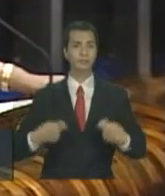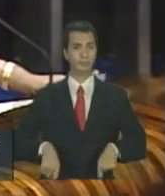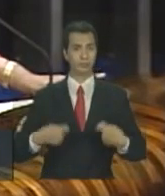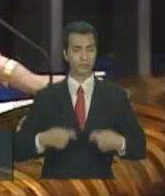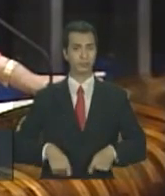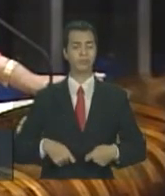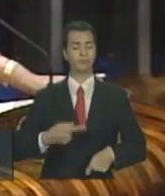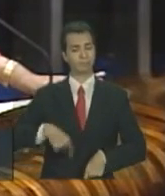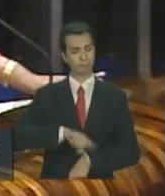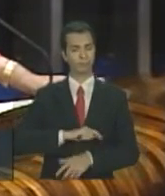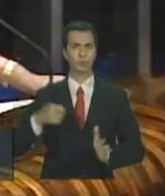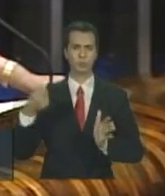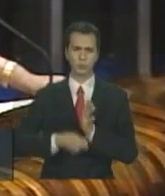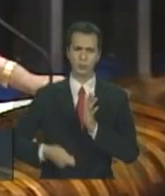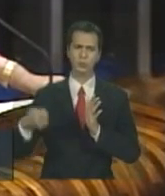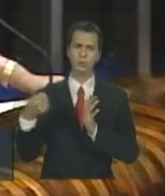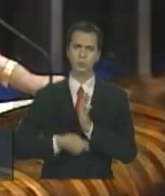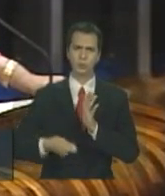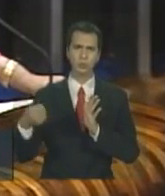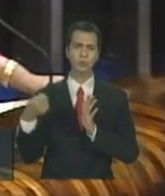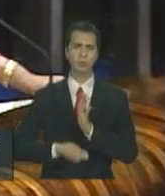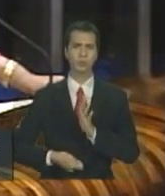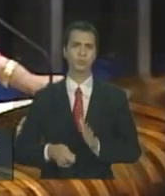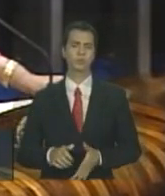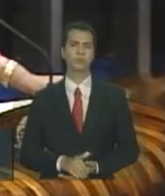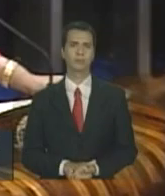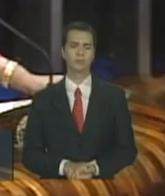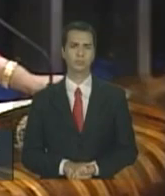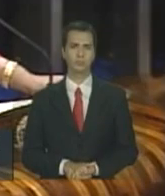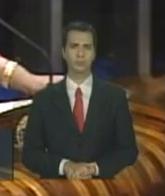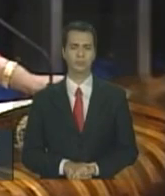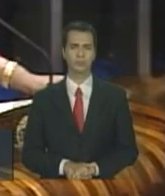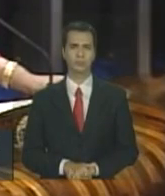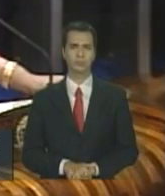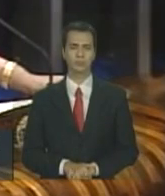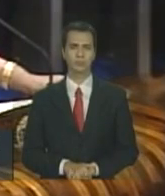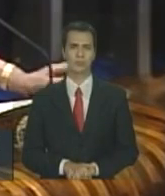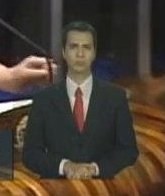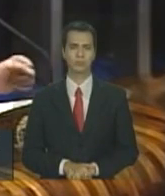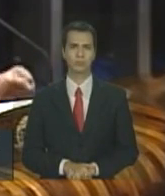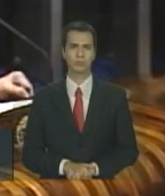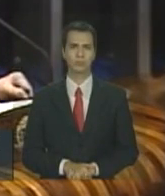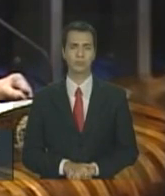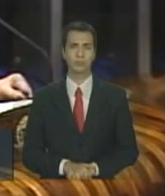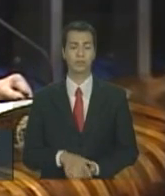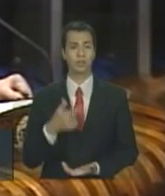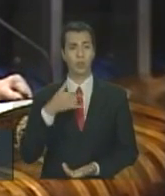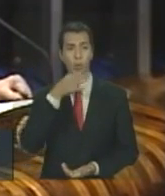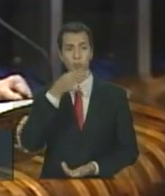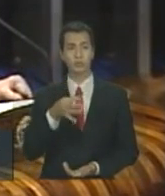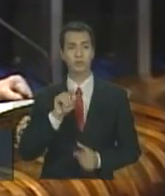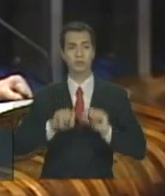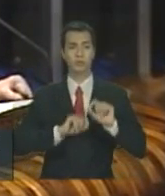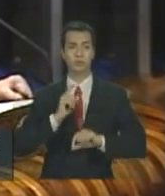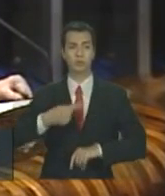a obsessão desse país. E eu acho que, em seu nome, nós devemos